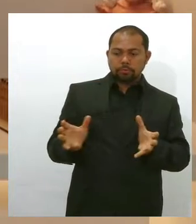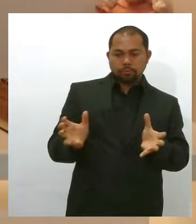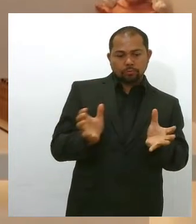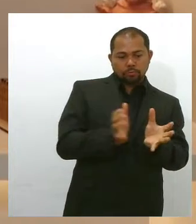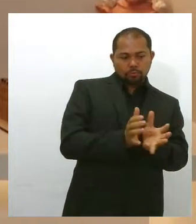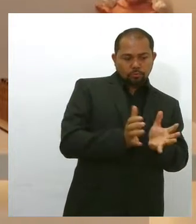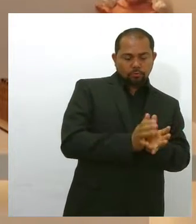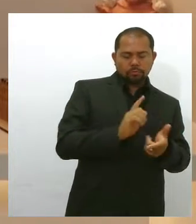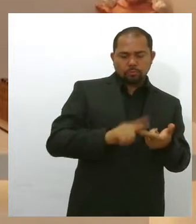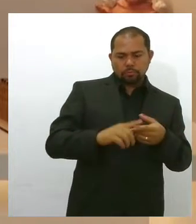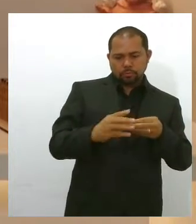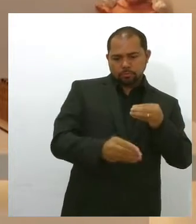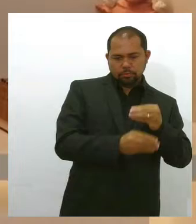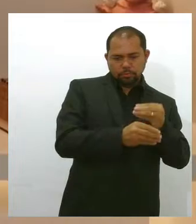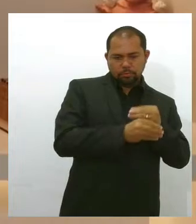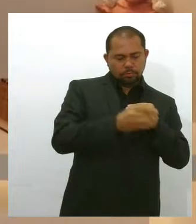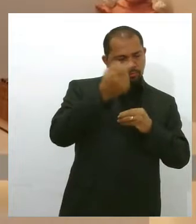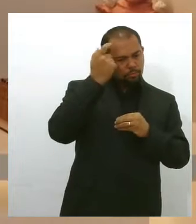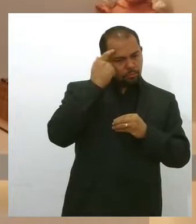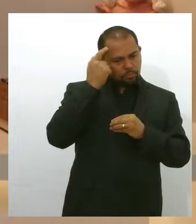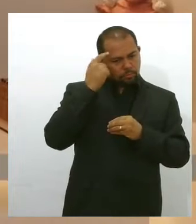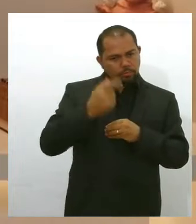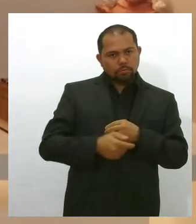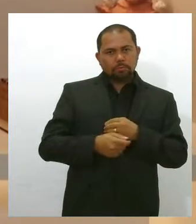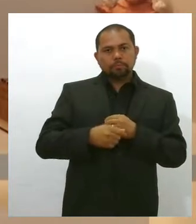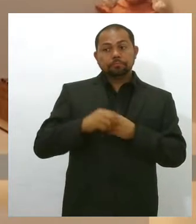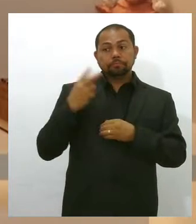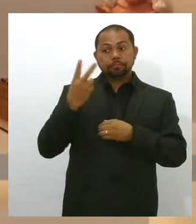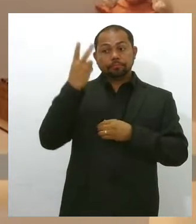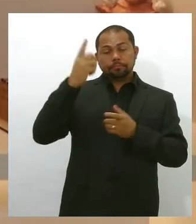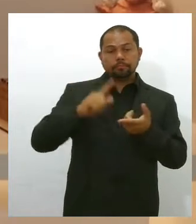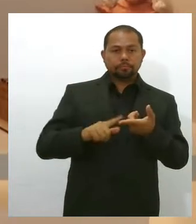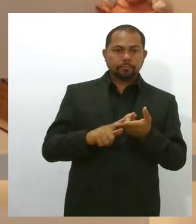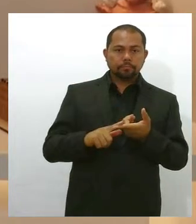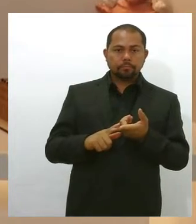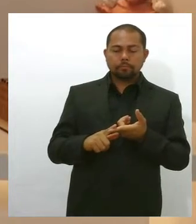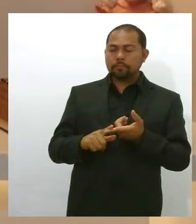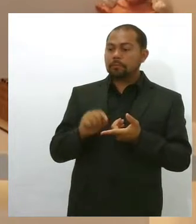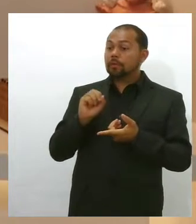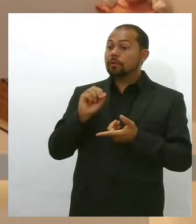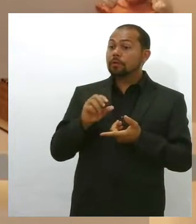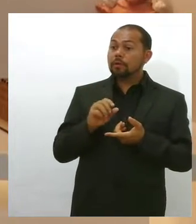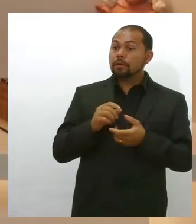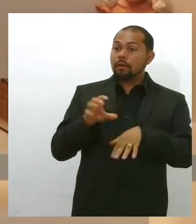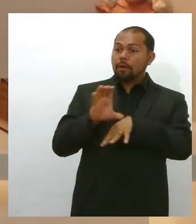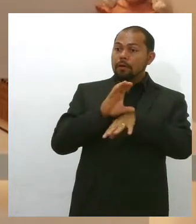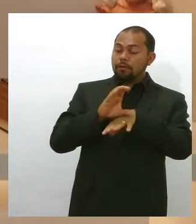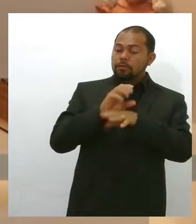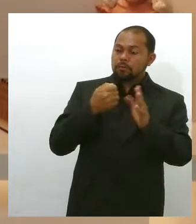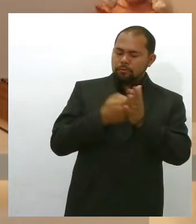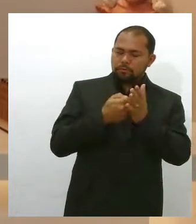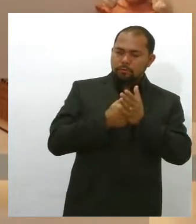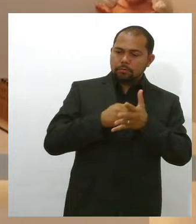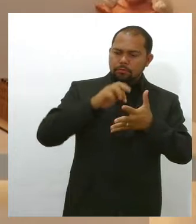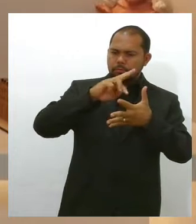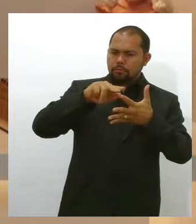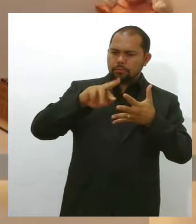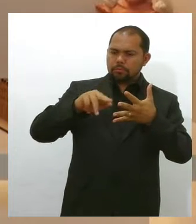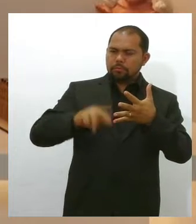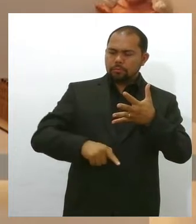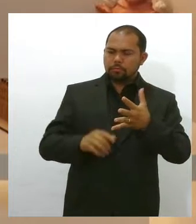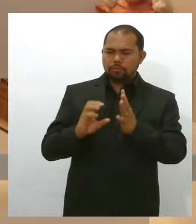e pensamentos e valores Então o que a constituição define o pluripartidarismo quanto mais melhor obviamente que